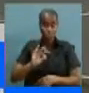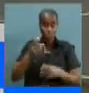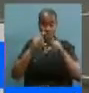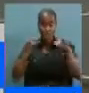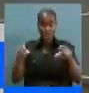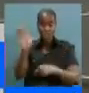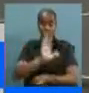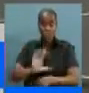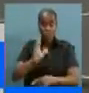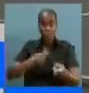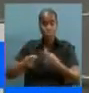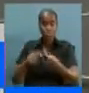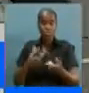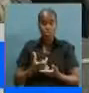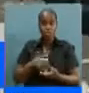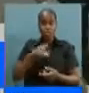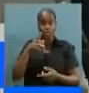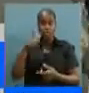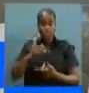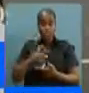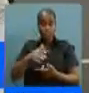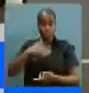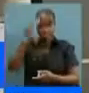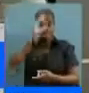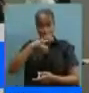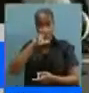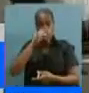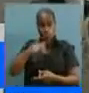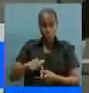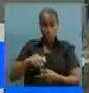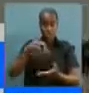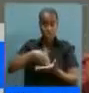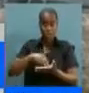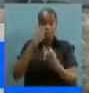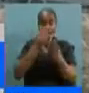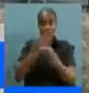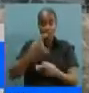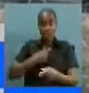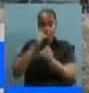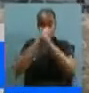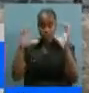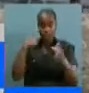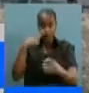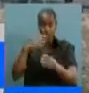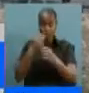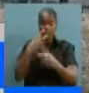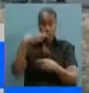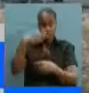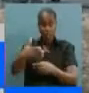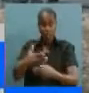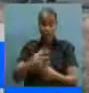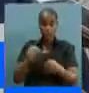lixo e afirmou hoje miguel que o processo está a ser concluído e por vez em sua conclusão e até ao final deste